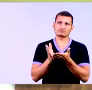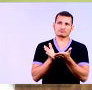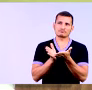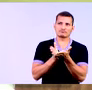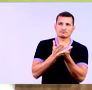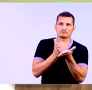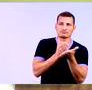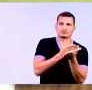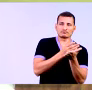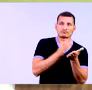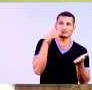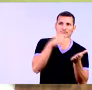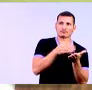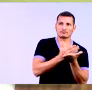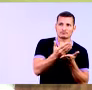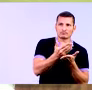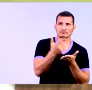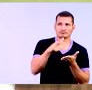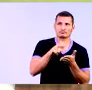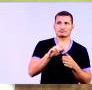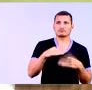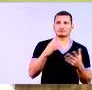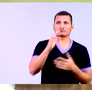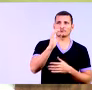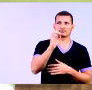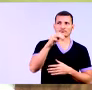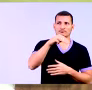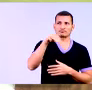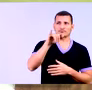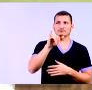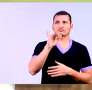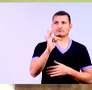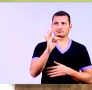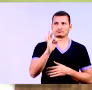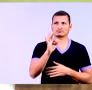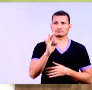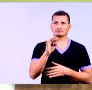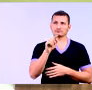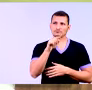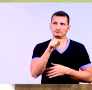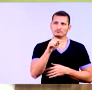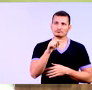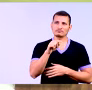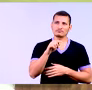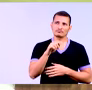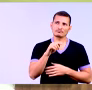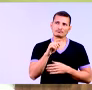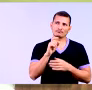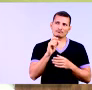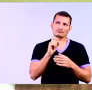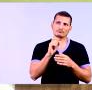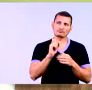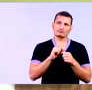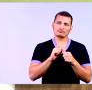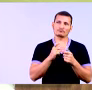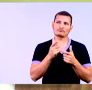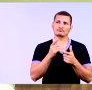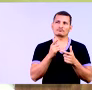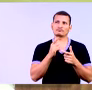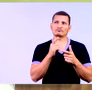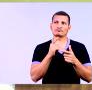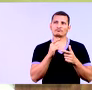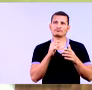a transação. Se não, commit, que ele executa toda a parte da reserva,